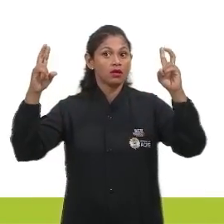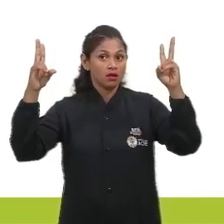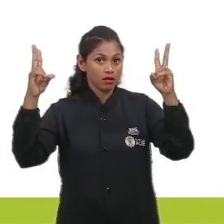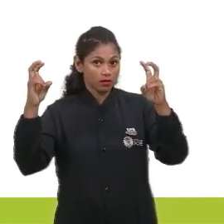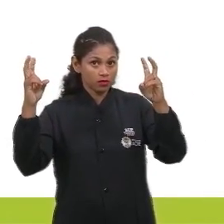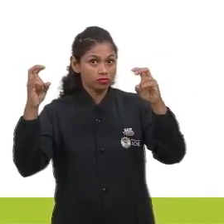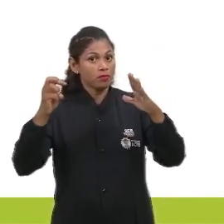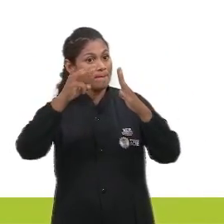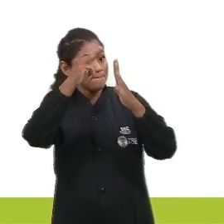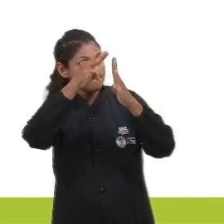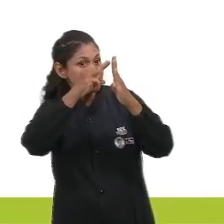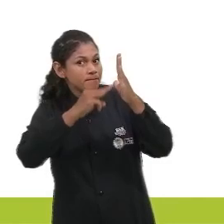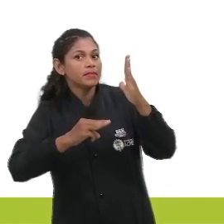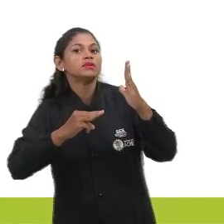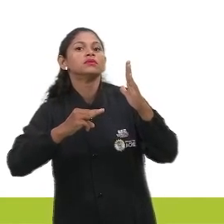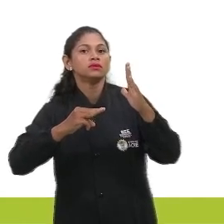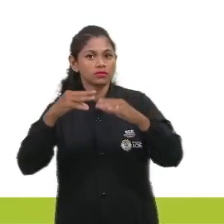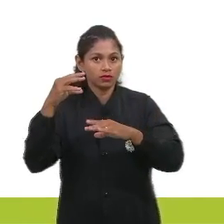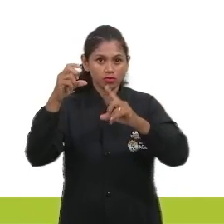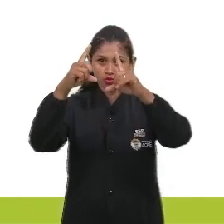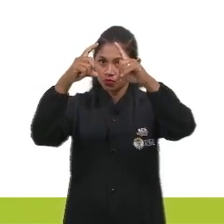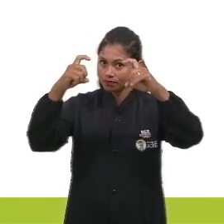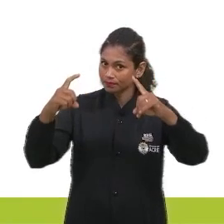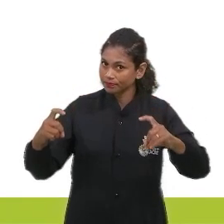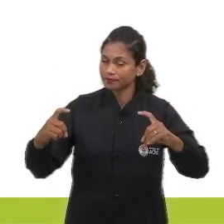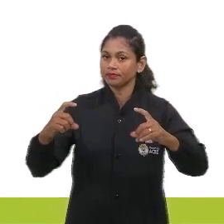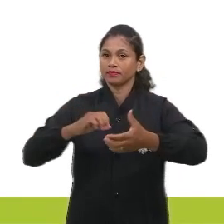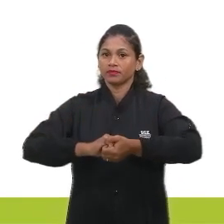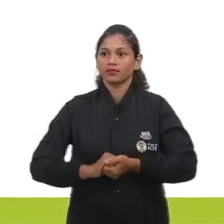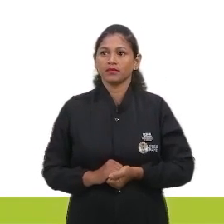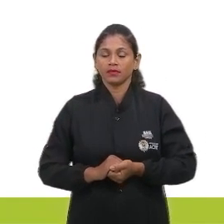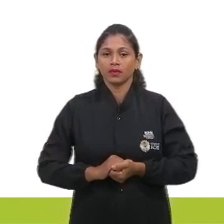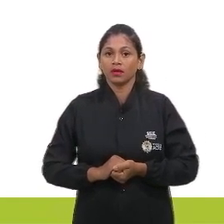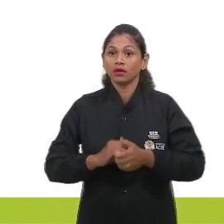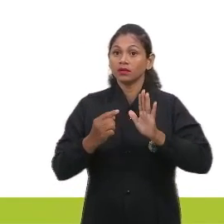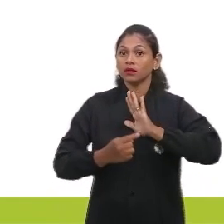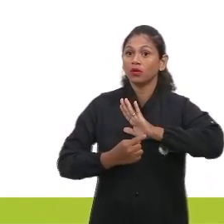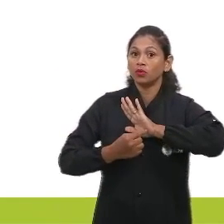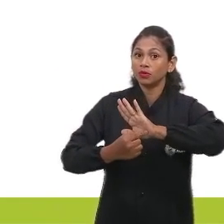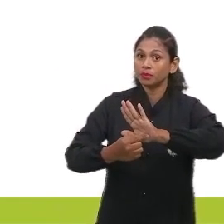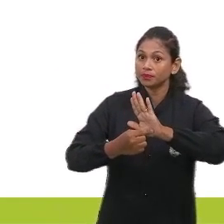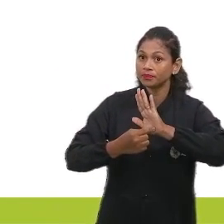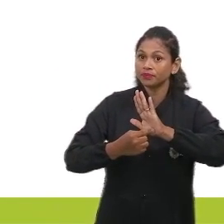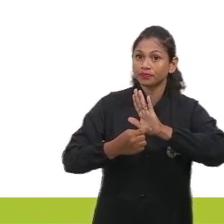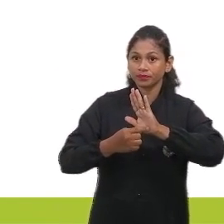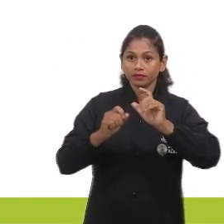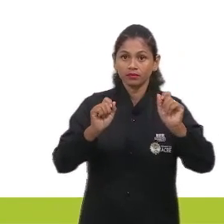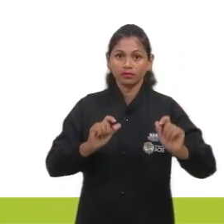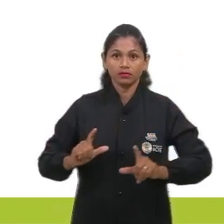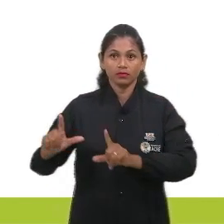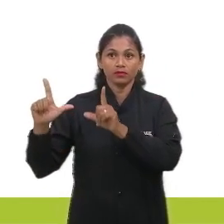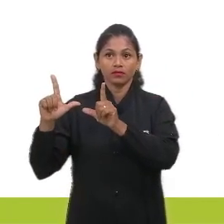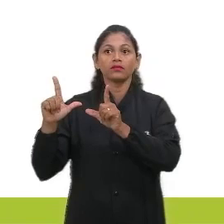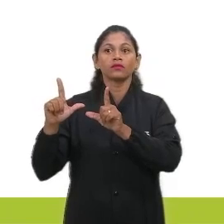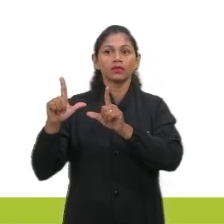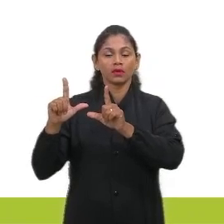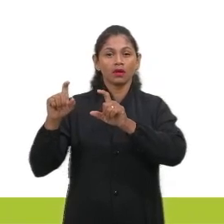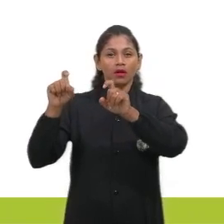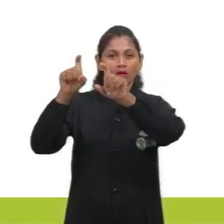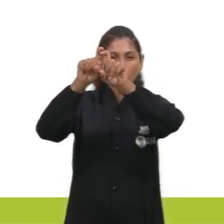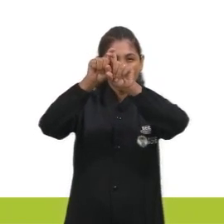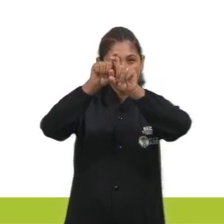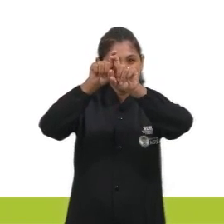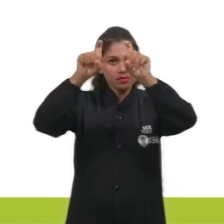método científico. Então, visualizem em tela, nós temos aí na parte superior verde, né, escrito para